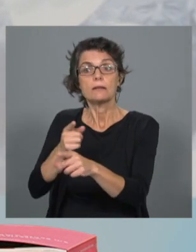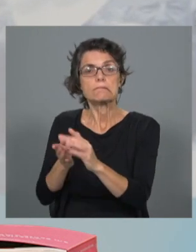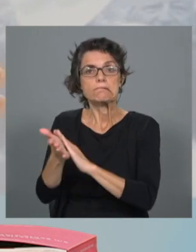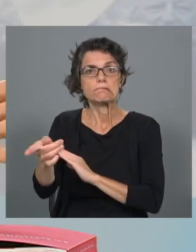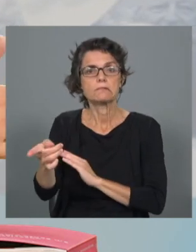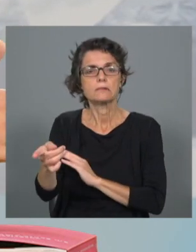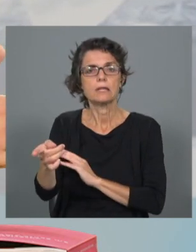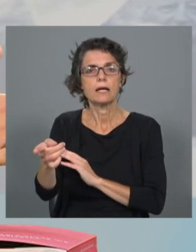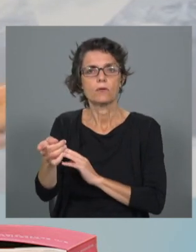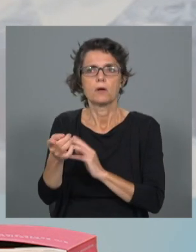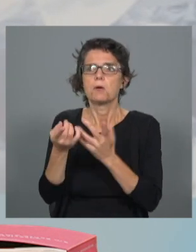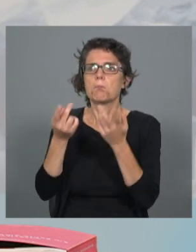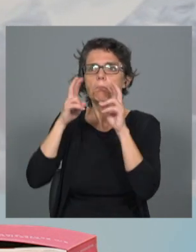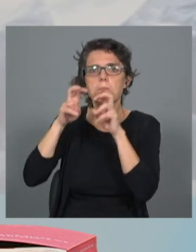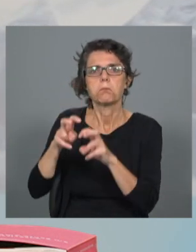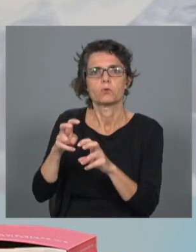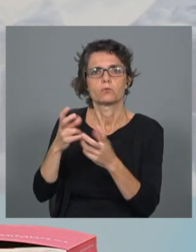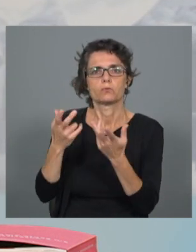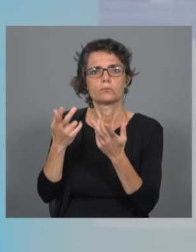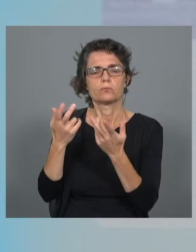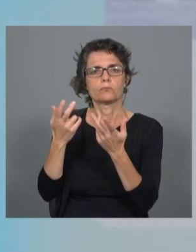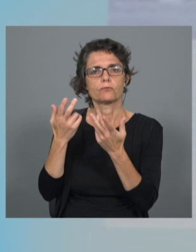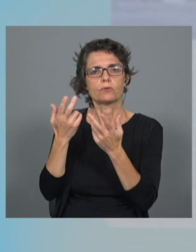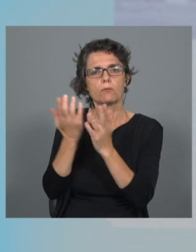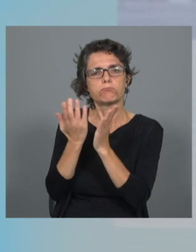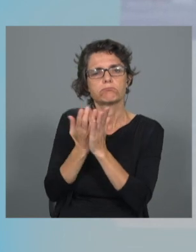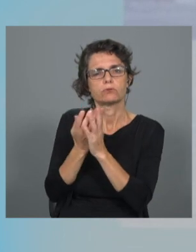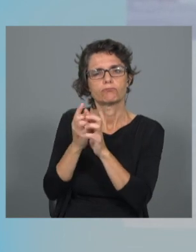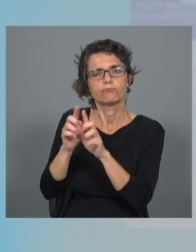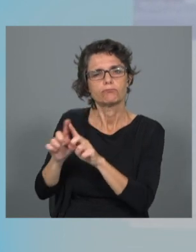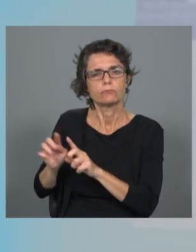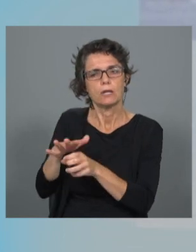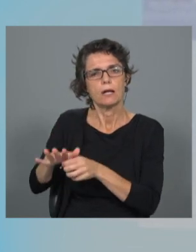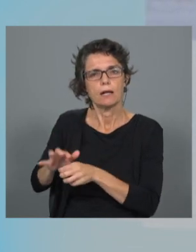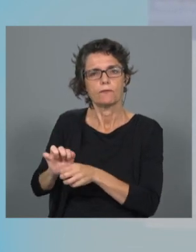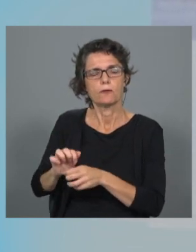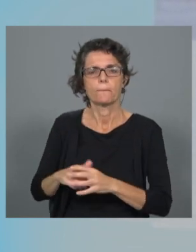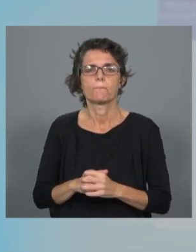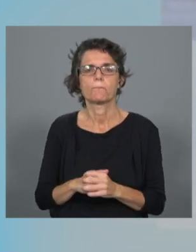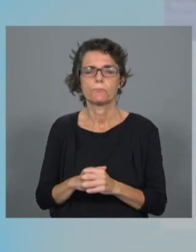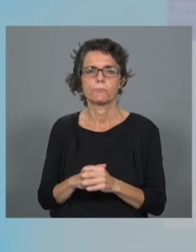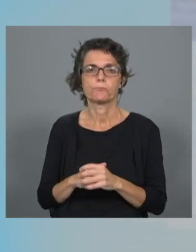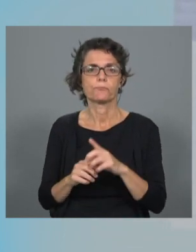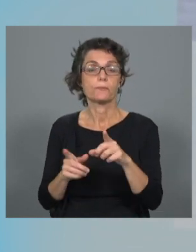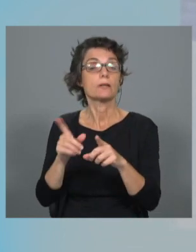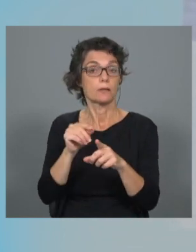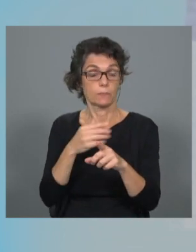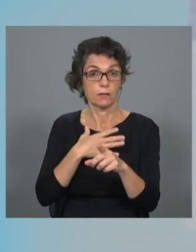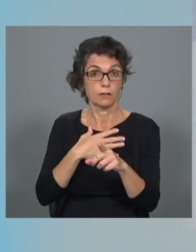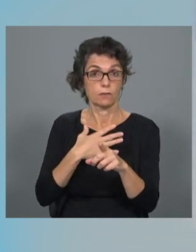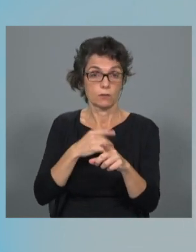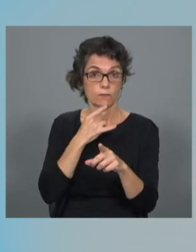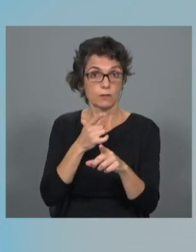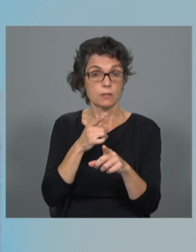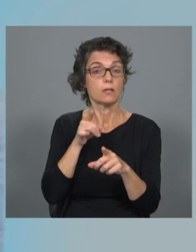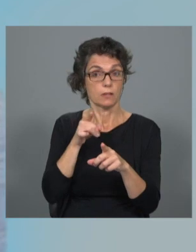Agora, muito mais há a fazer, certamente. É também de realçar que o Instituto Diocesano de Formação Cristã da Diocese